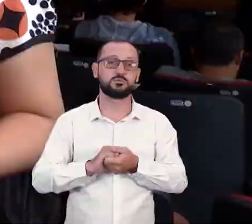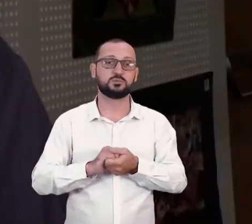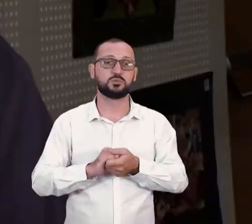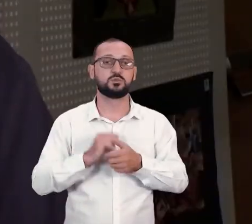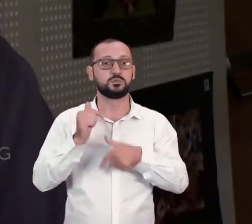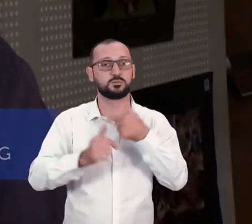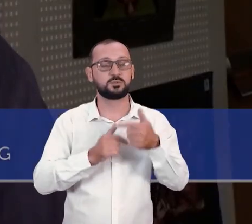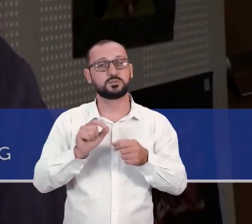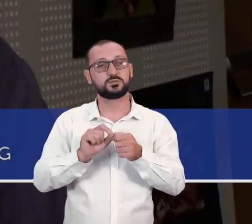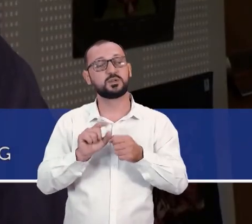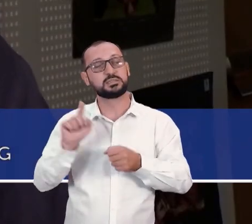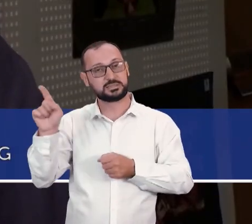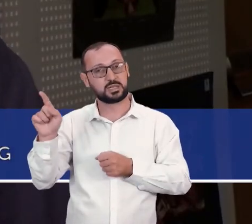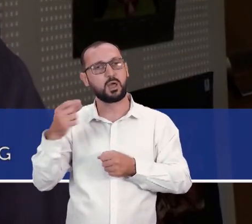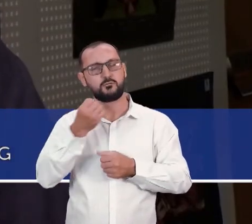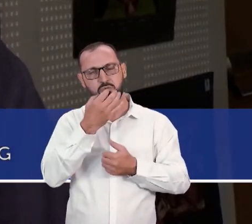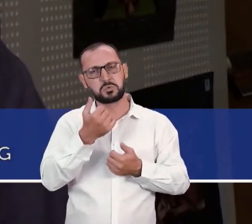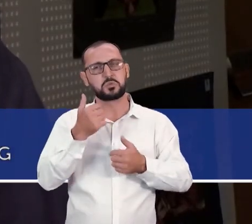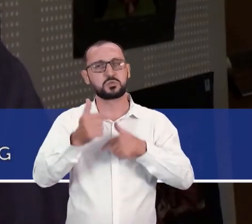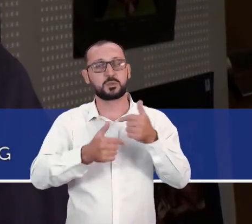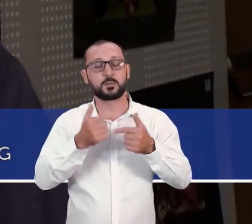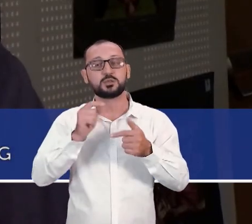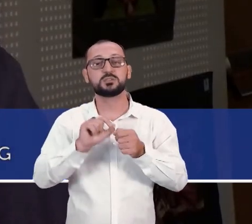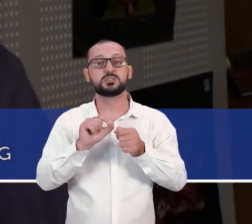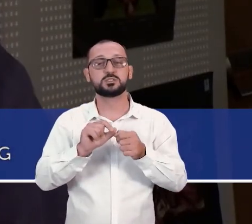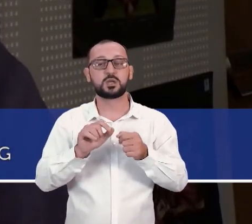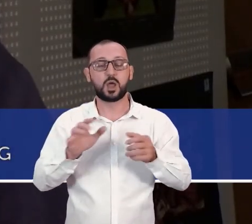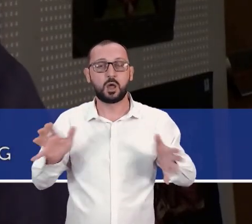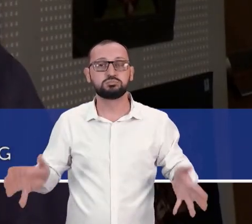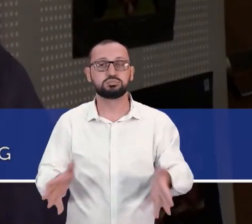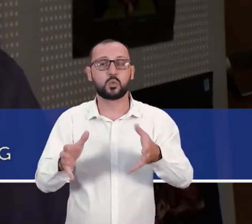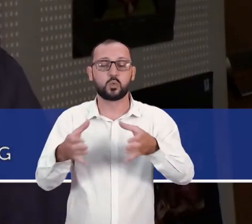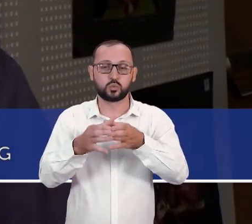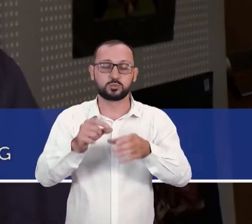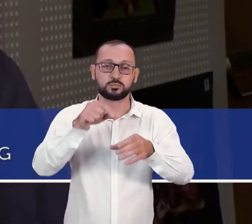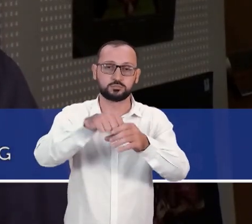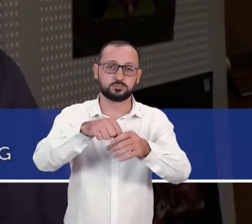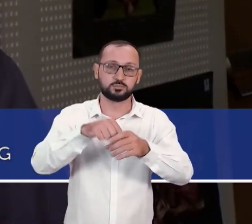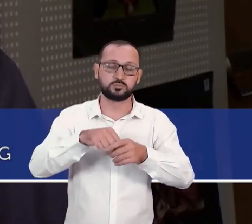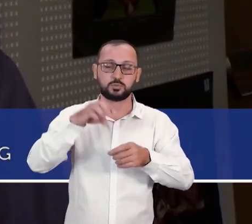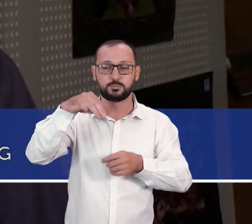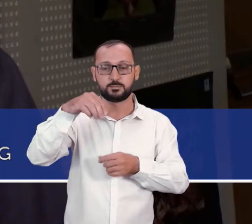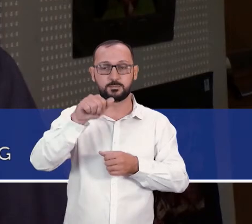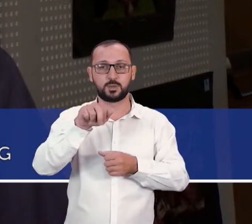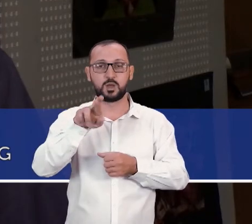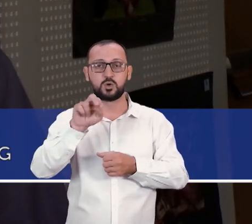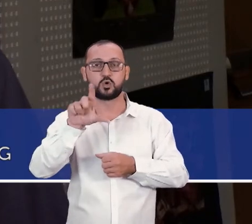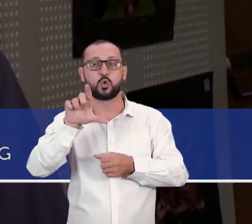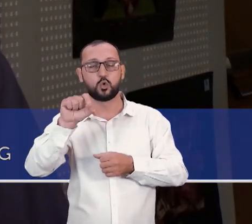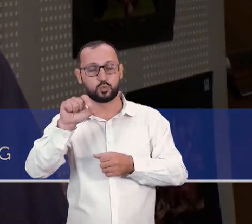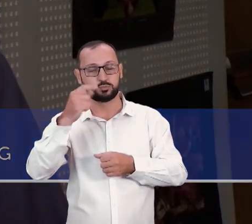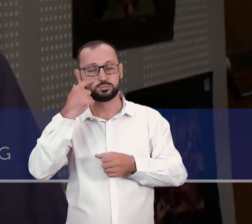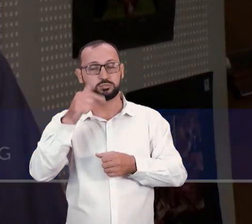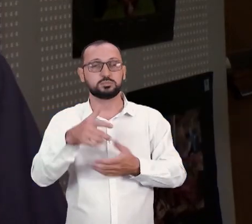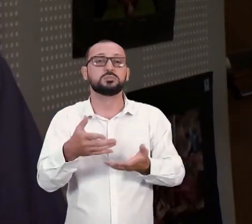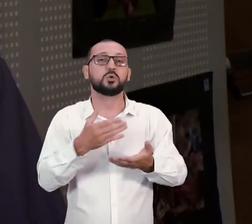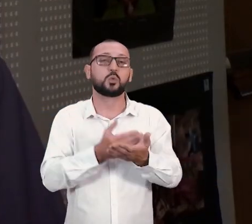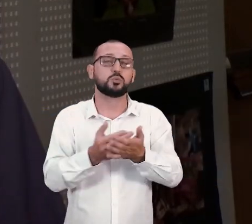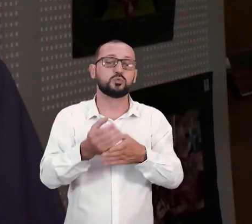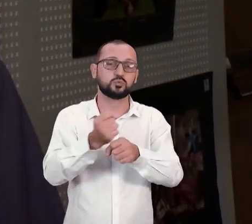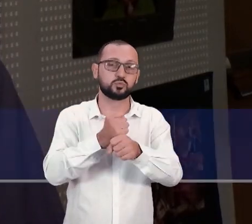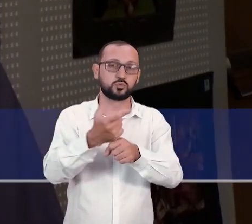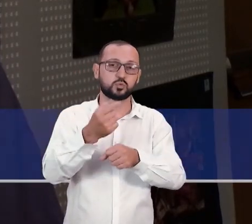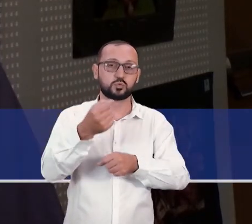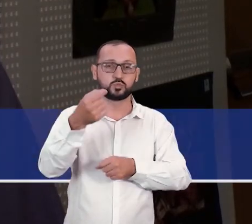estados. O trabalho que nós fizemos lá, ele foi um trabalho de estimular a cadeia produtiva do marolo. Então a gente